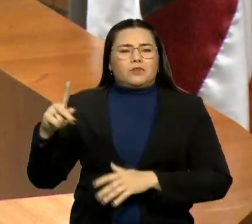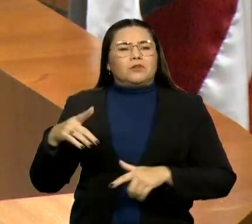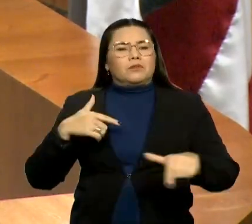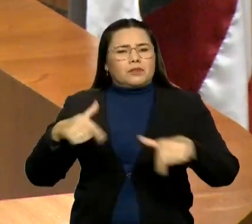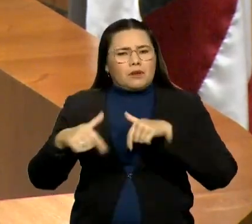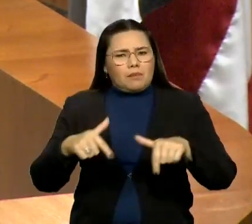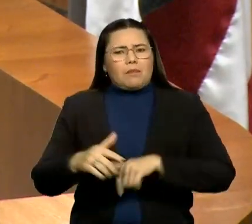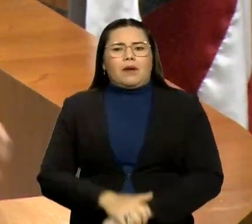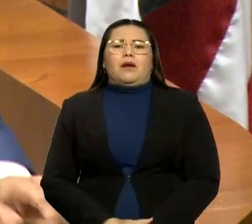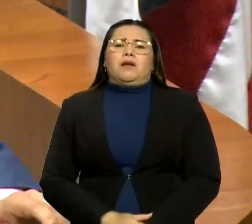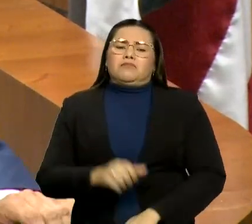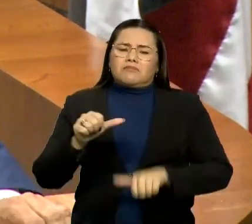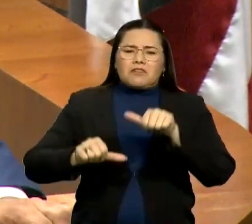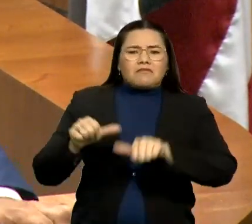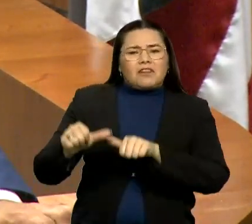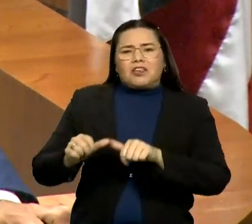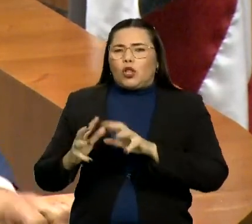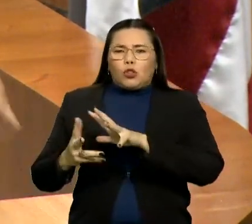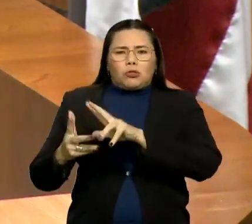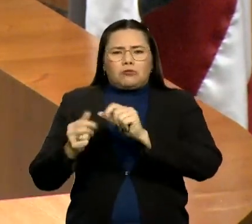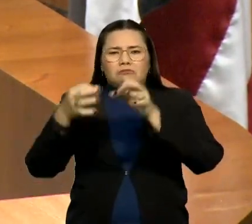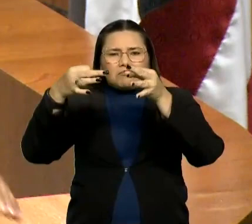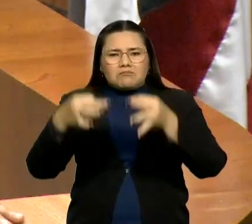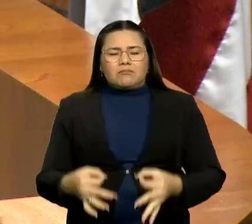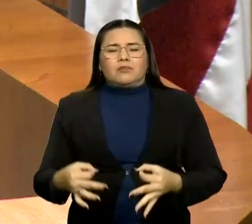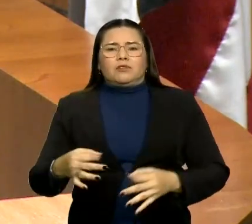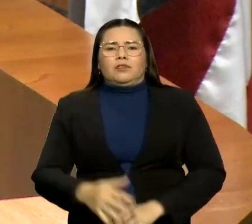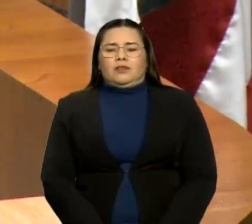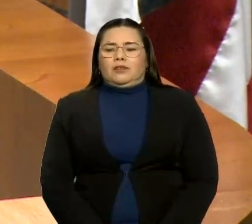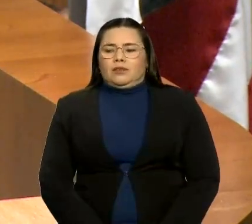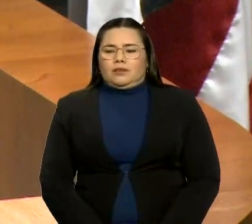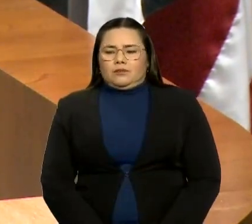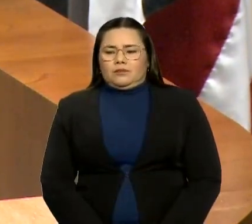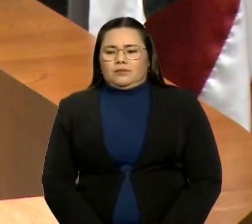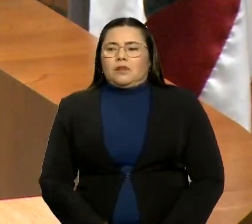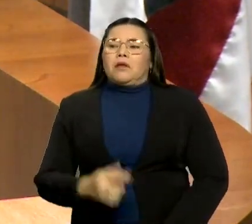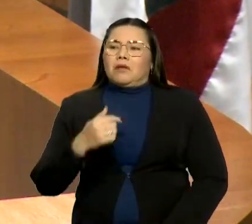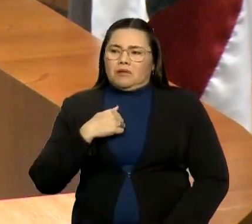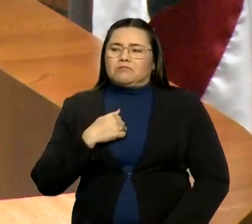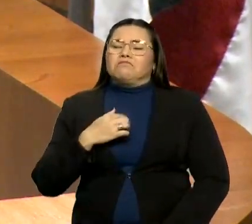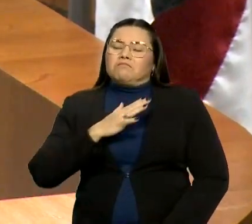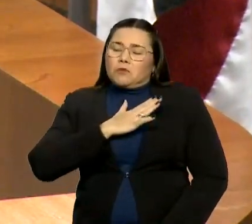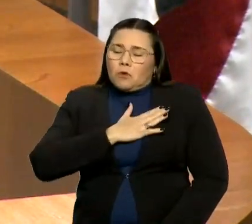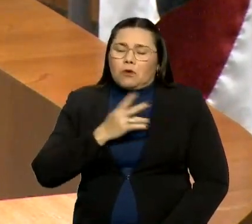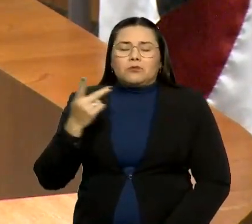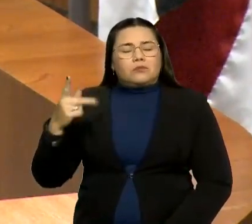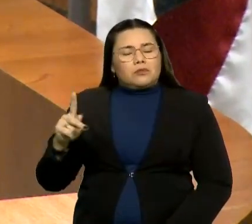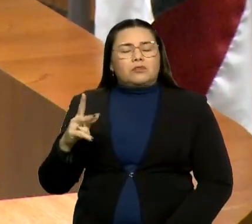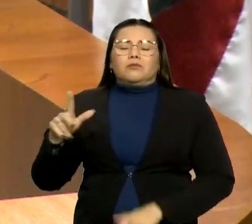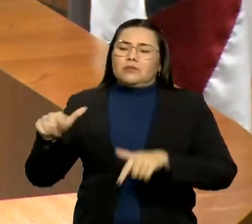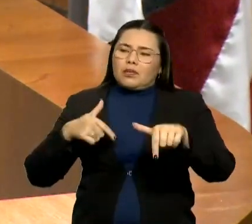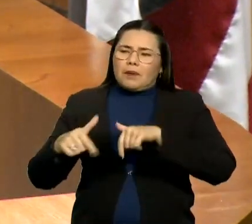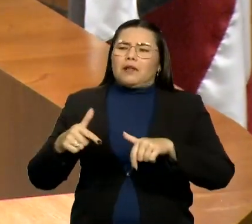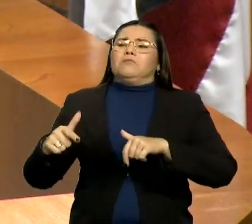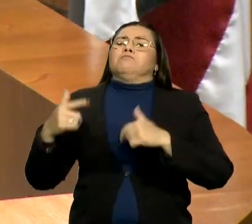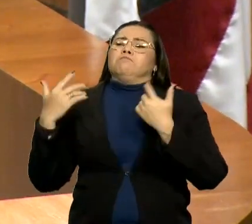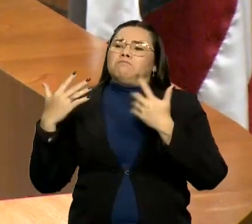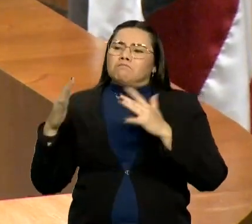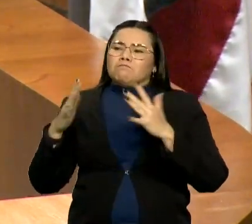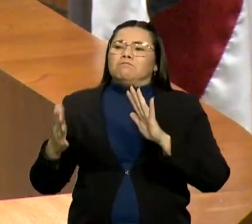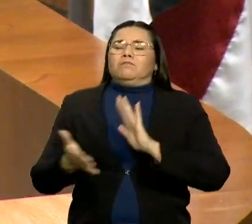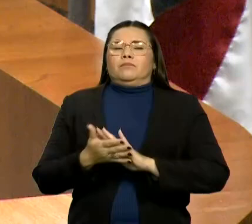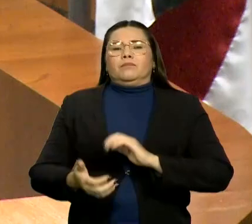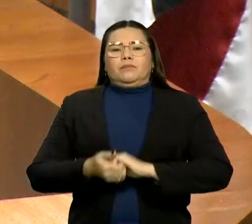técnica, imparcial. Deputado Wellington é fã do seu trabalho. Parabéns, viu, Carla? Parabéns mesmo. Parabéns ao Complexo de Comunicação